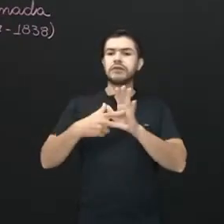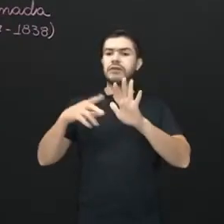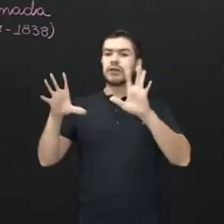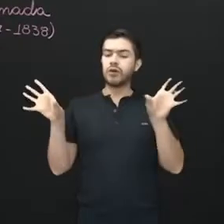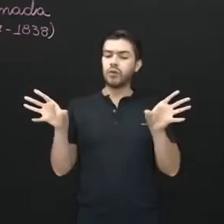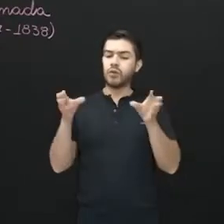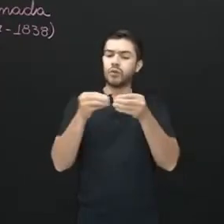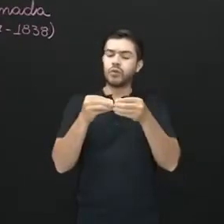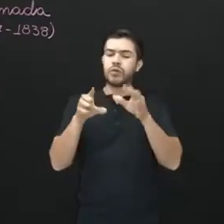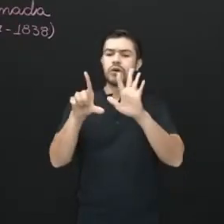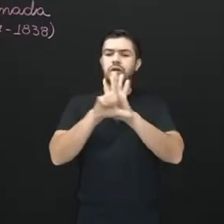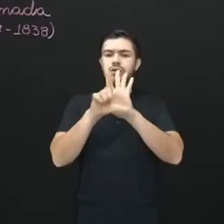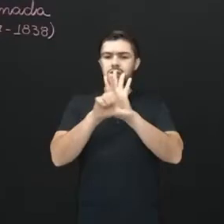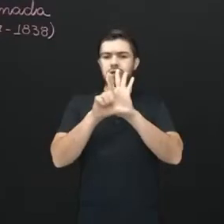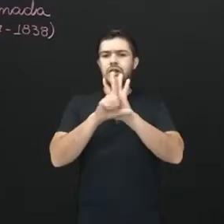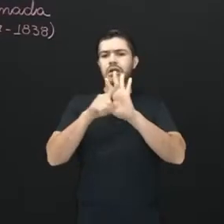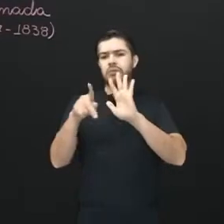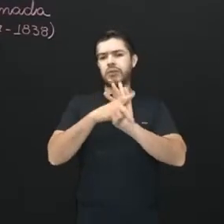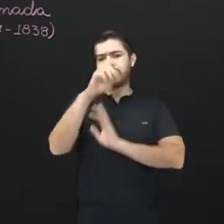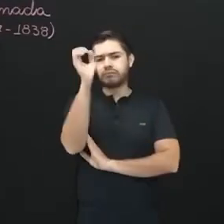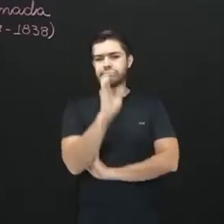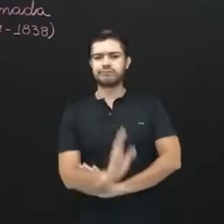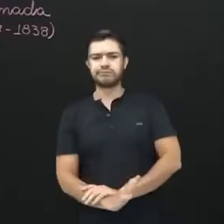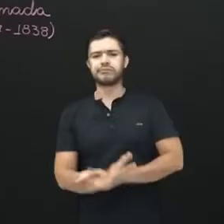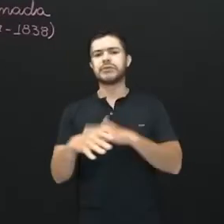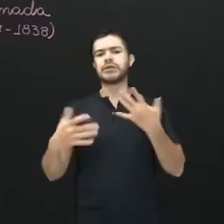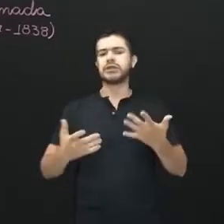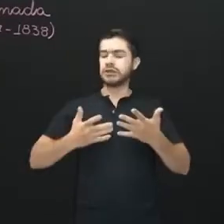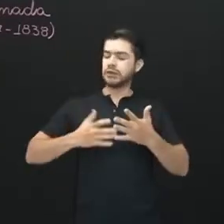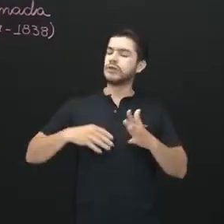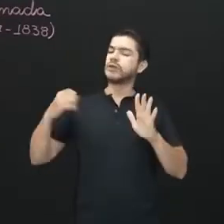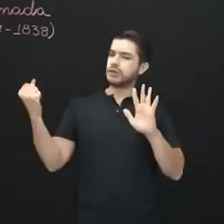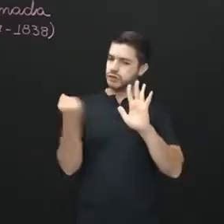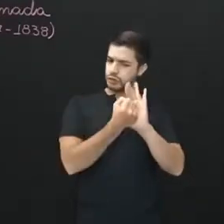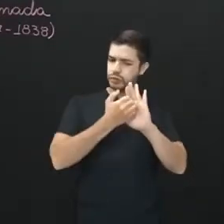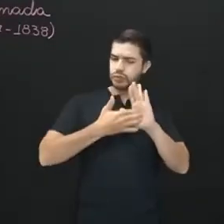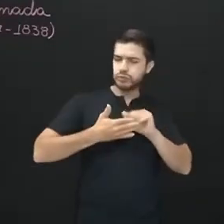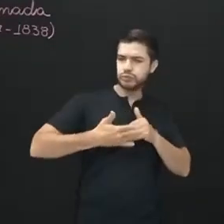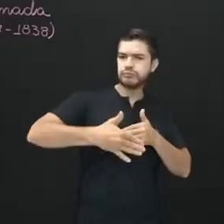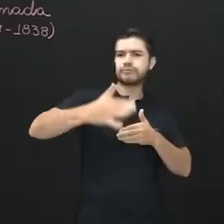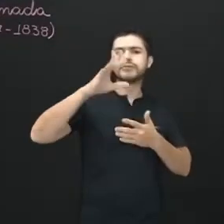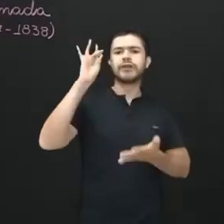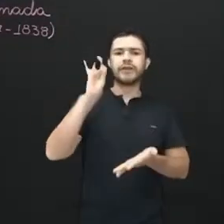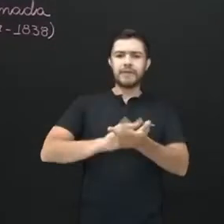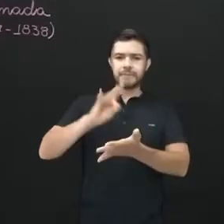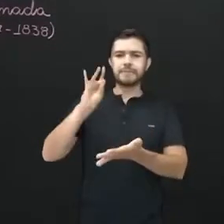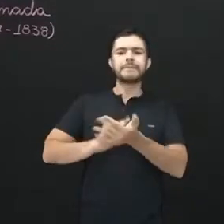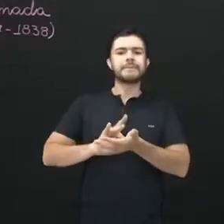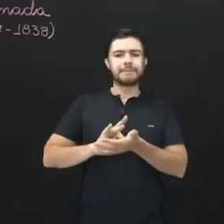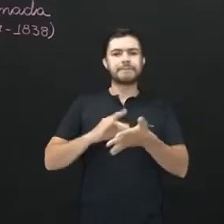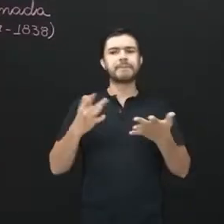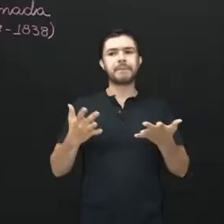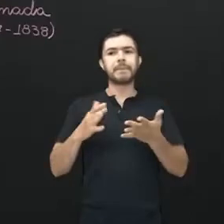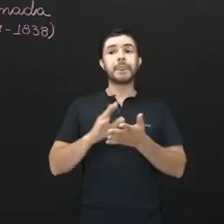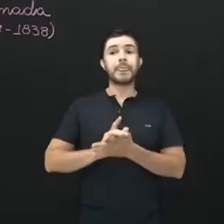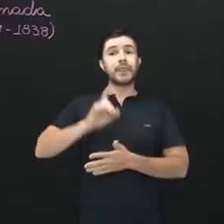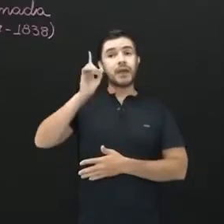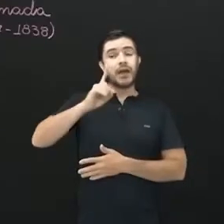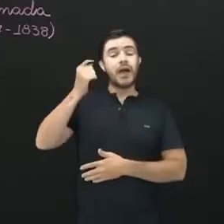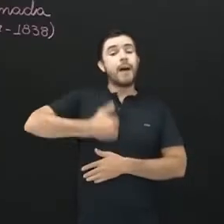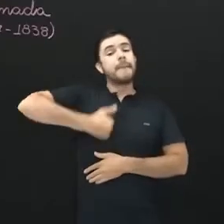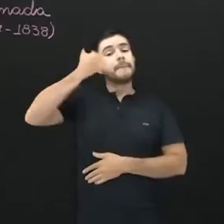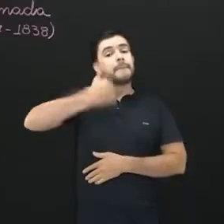a Constituição de 1988, que foi o ano que ela começou a valer. Essa aqui é precisamente a primeira